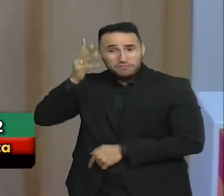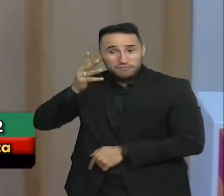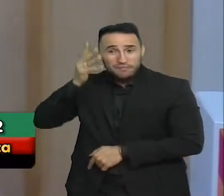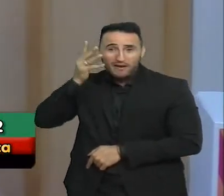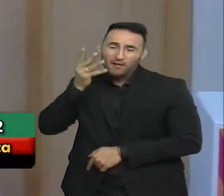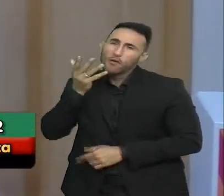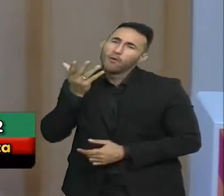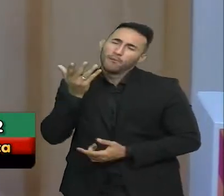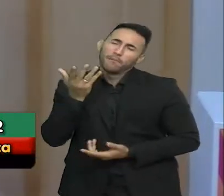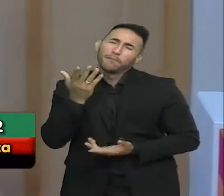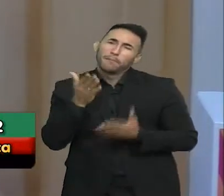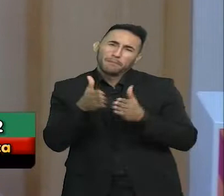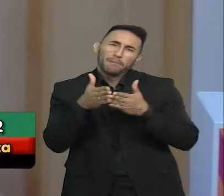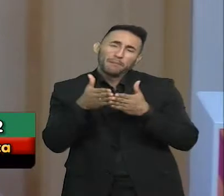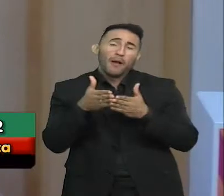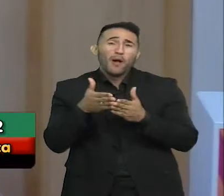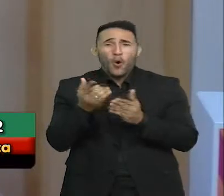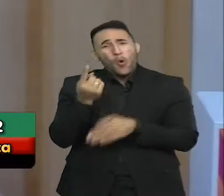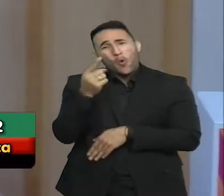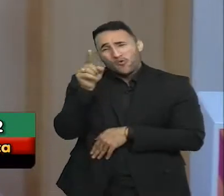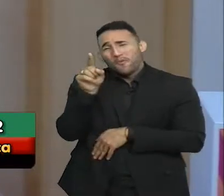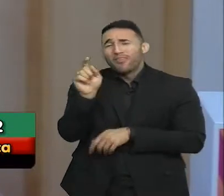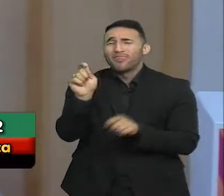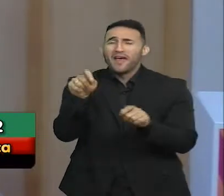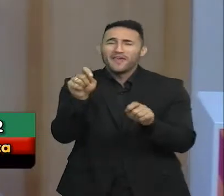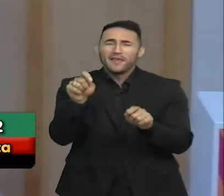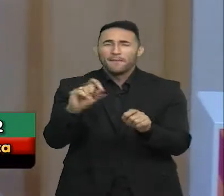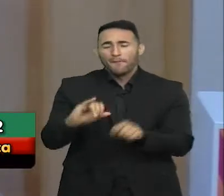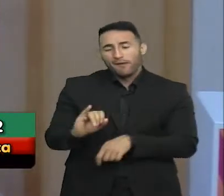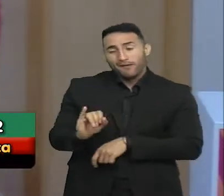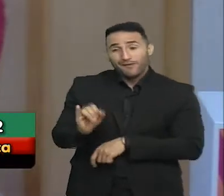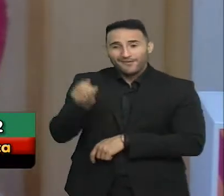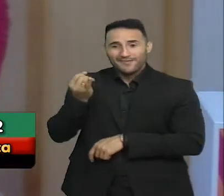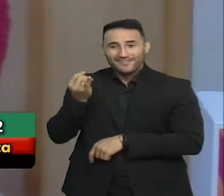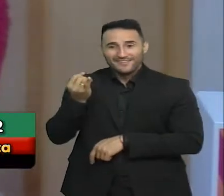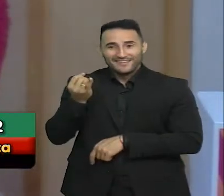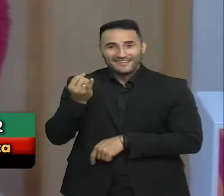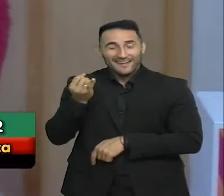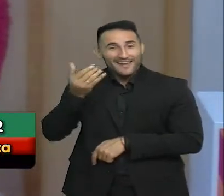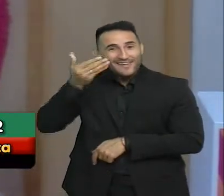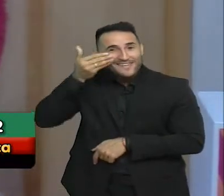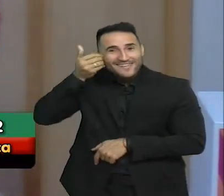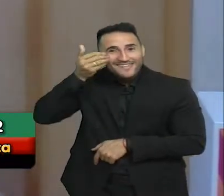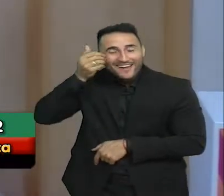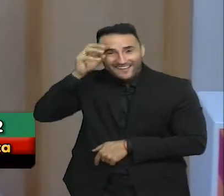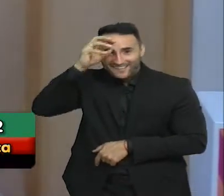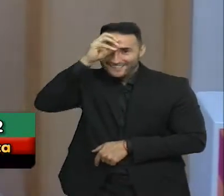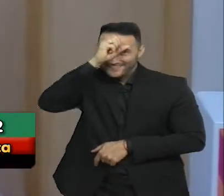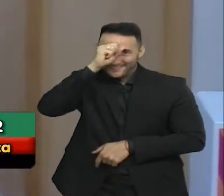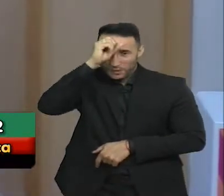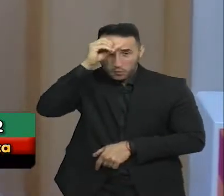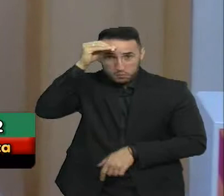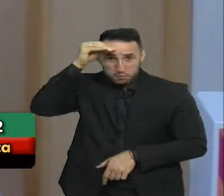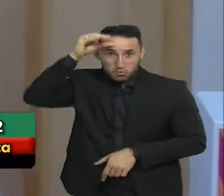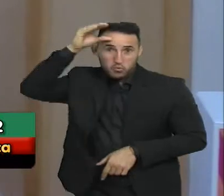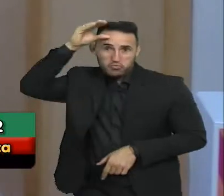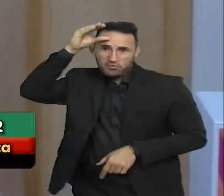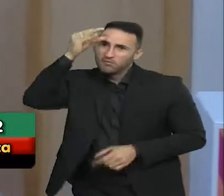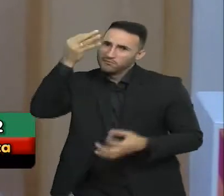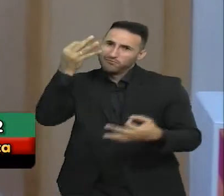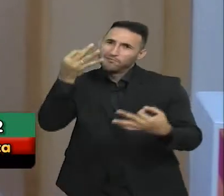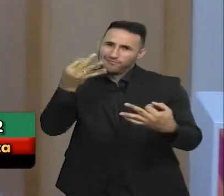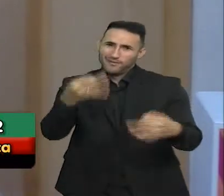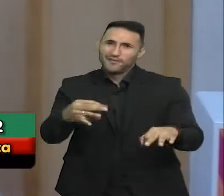ser a última para poder usufruir, né, de tanto aprendizado, que com